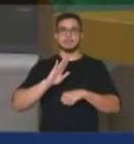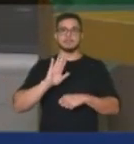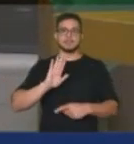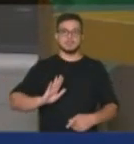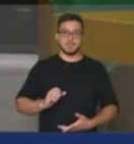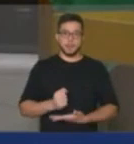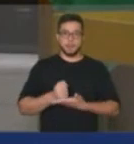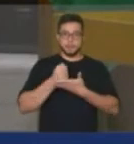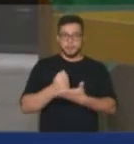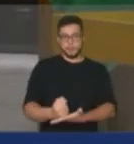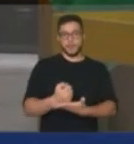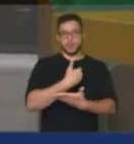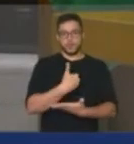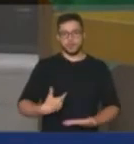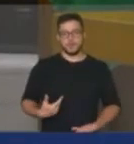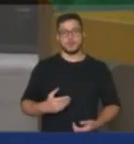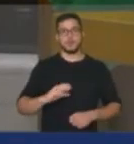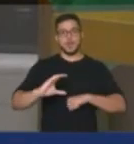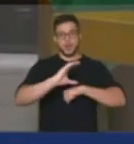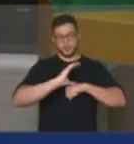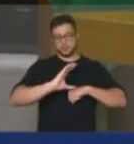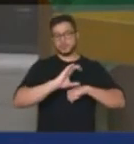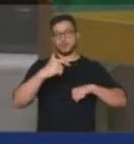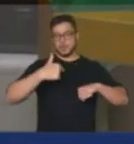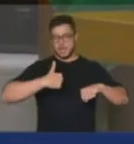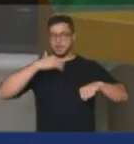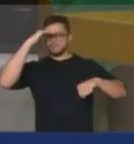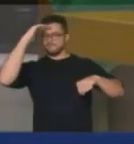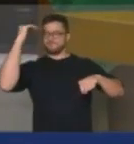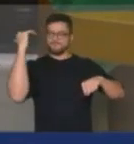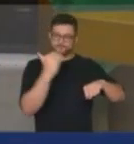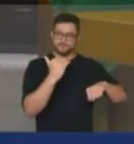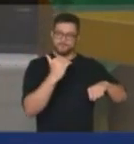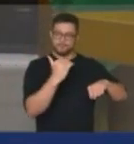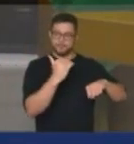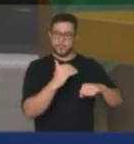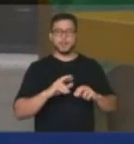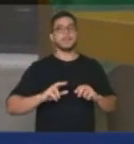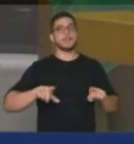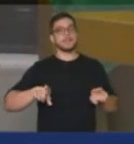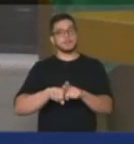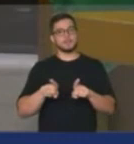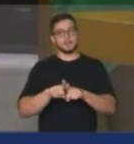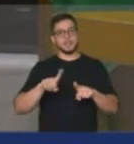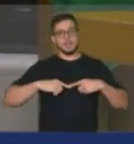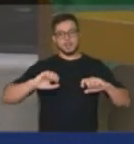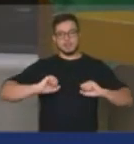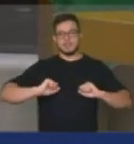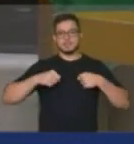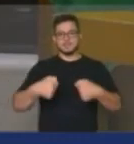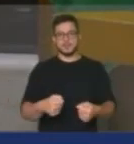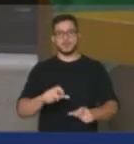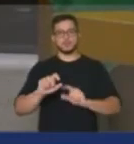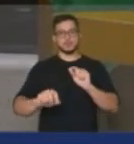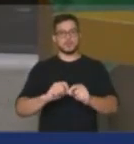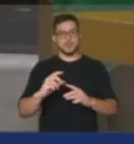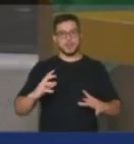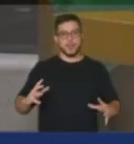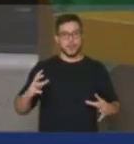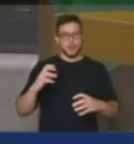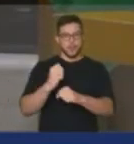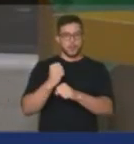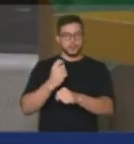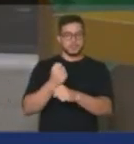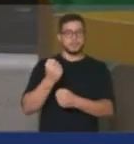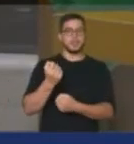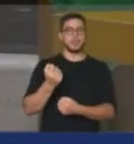Zelarei pela Constituição. Farei de tudo para que o orçamento da União, junto com vocês, com vossas excelências, a gente vote